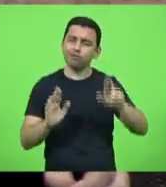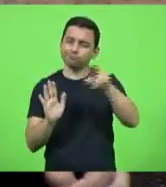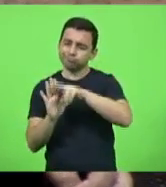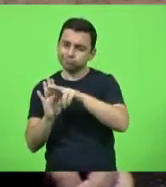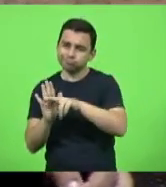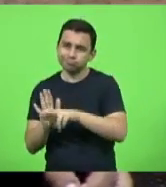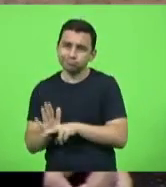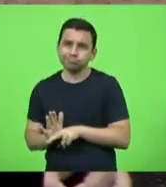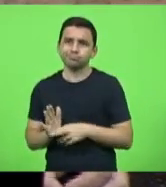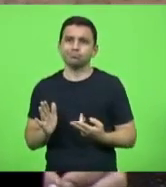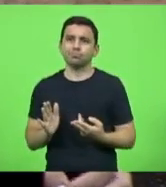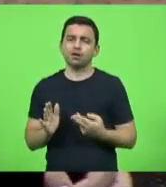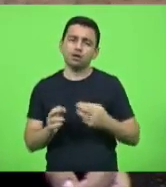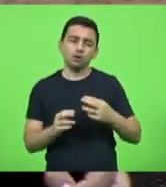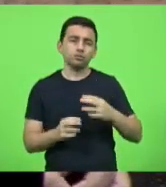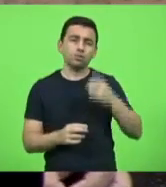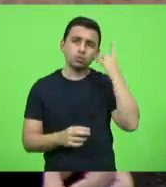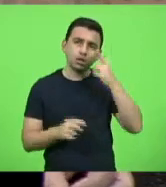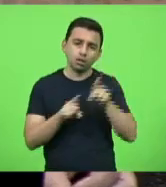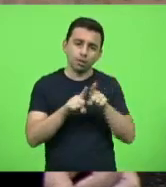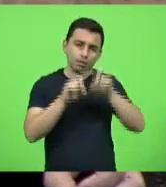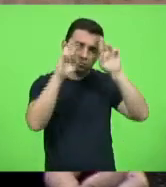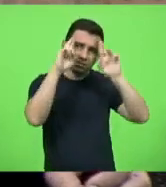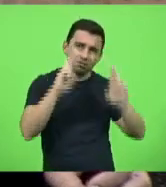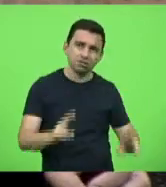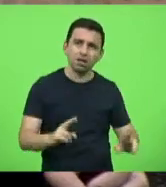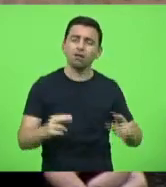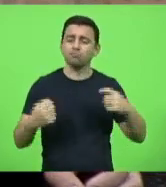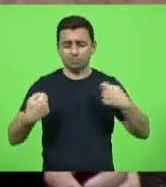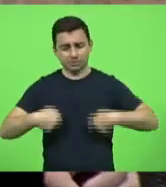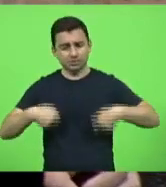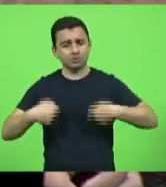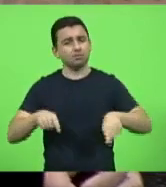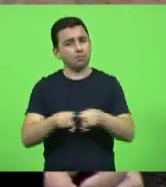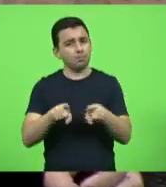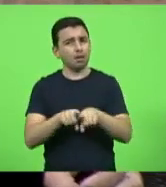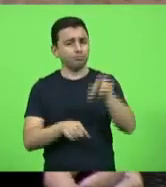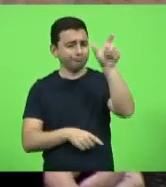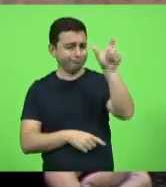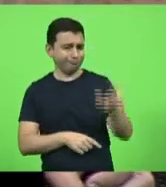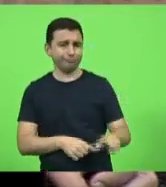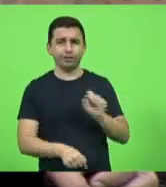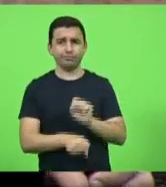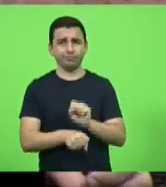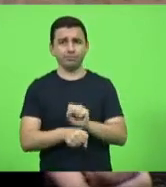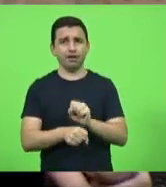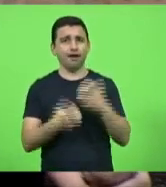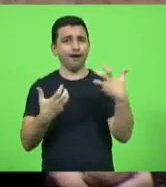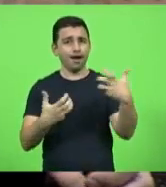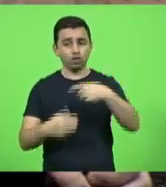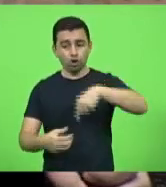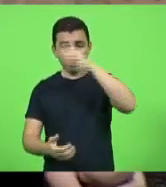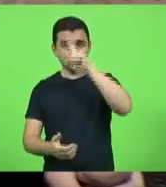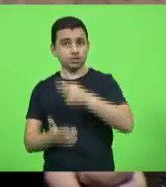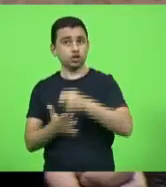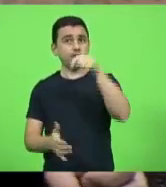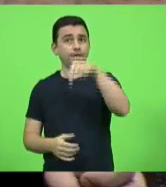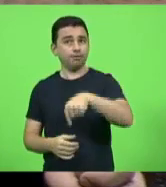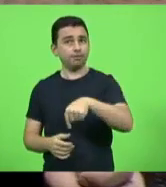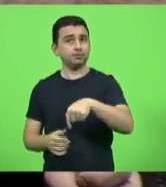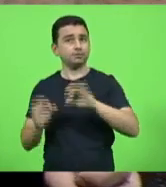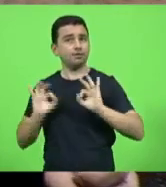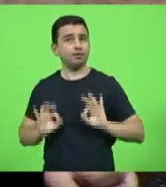respeitar o outro deputado, também nós temos que respeitar o sujeito ali que espera que a gente tome as nossas decisões aqui de